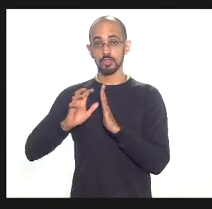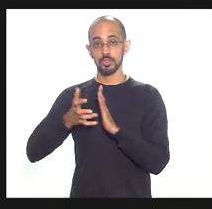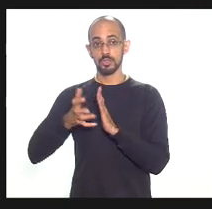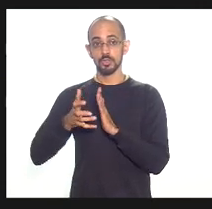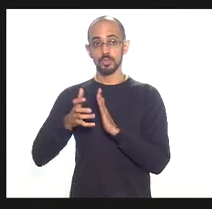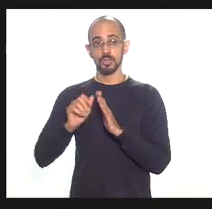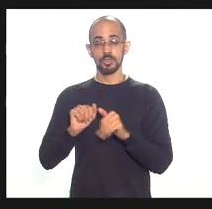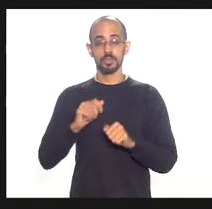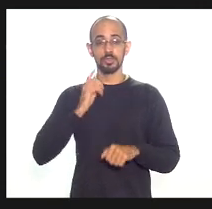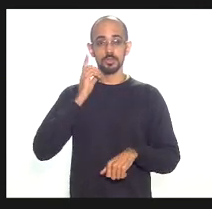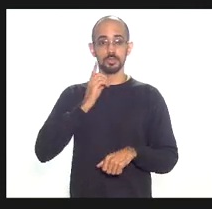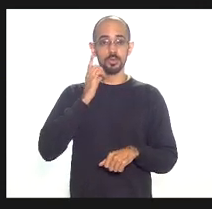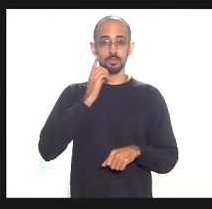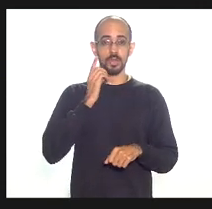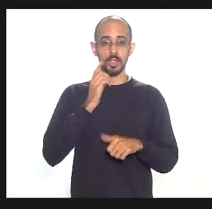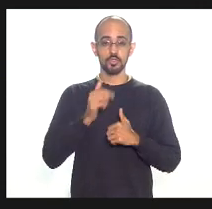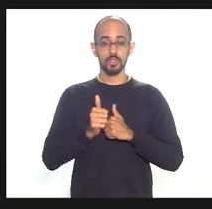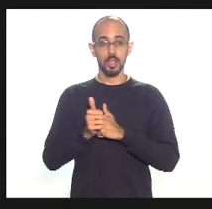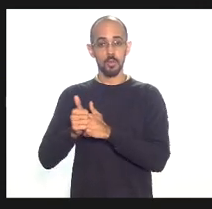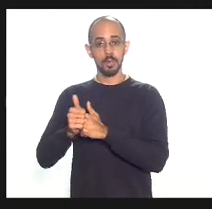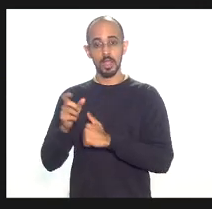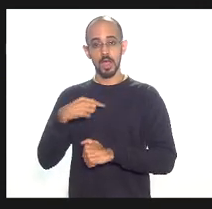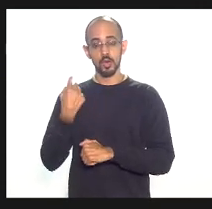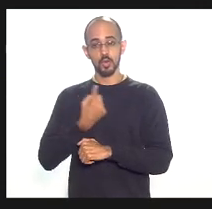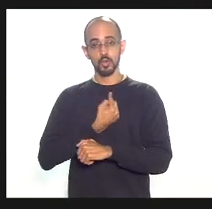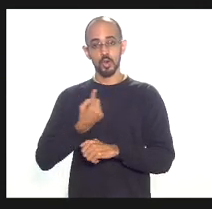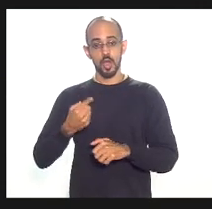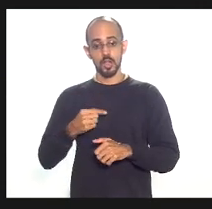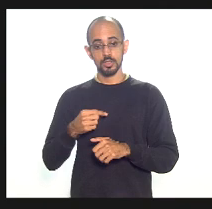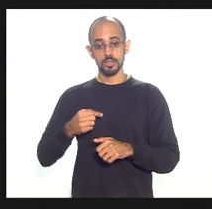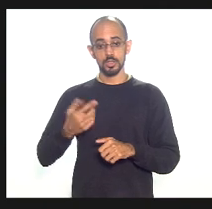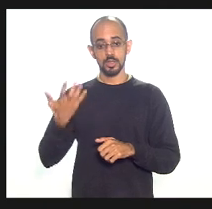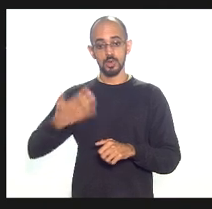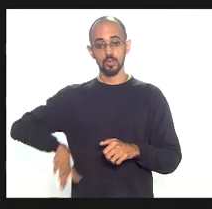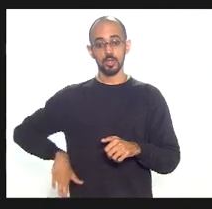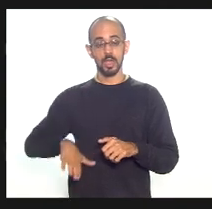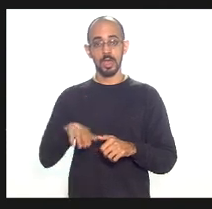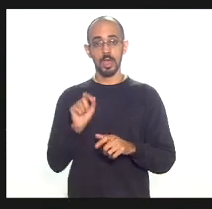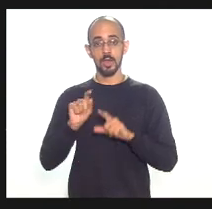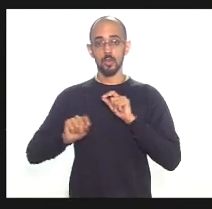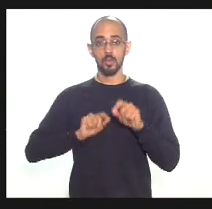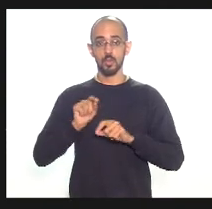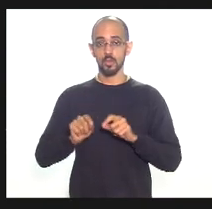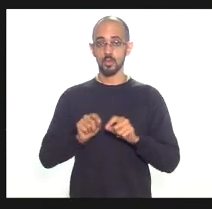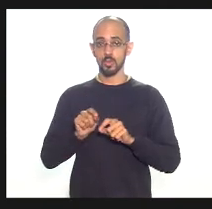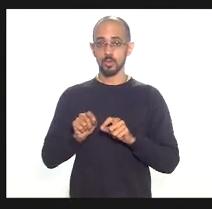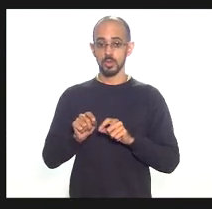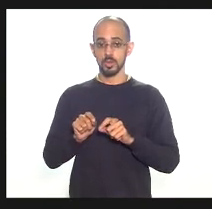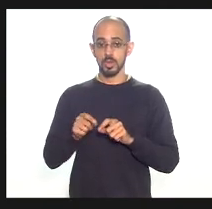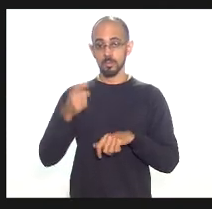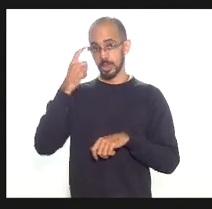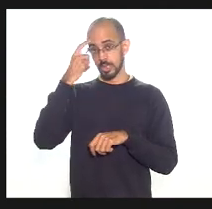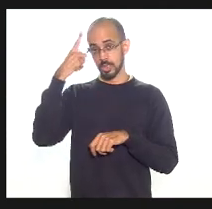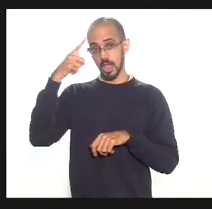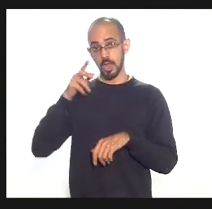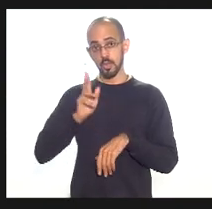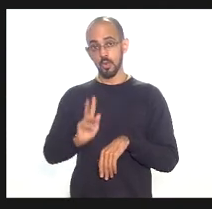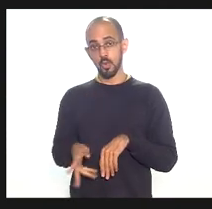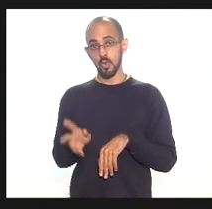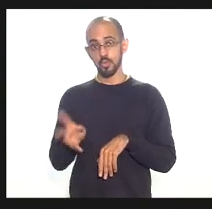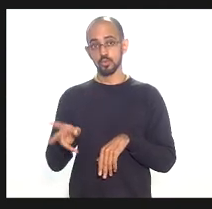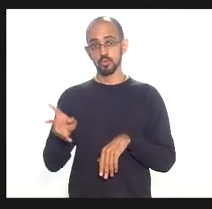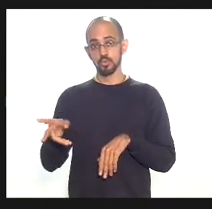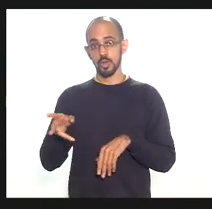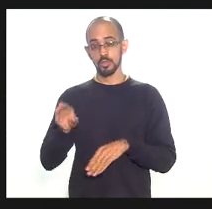deputados que nos acompanharam na ideologia conservadora na ideologia de